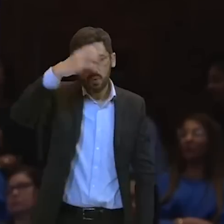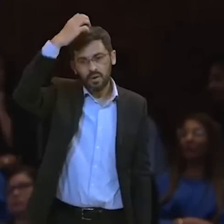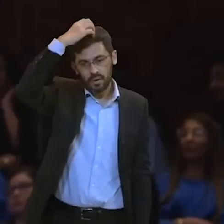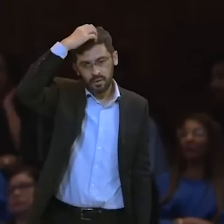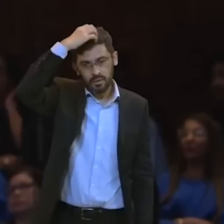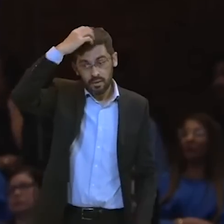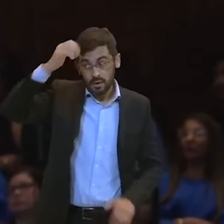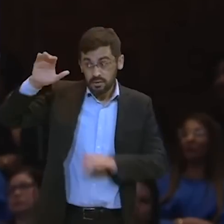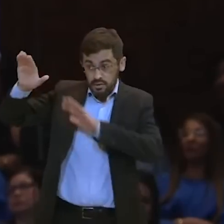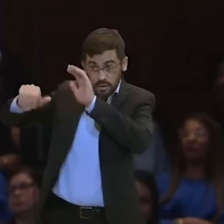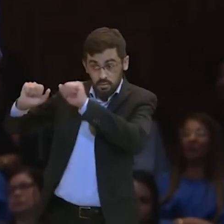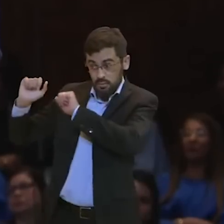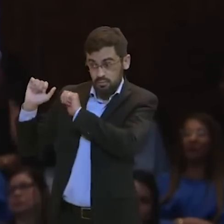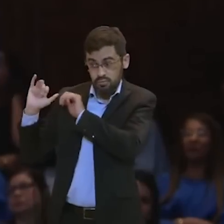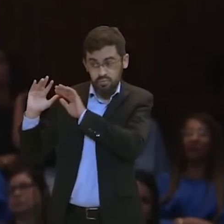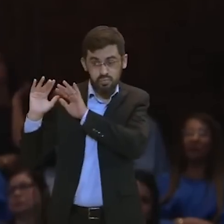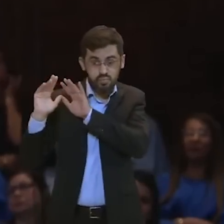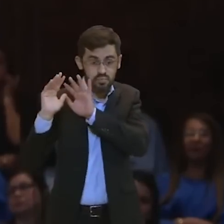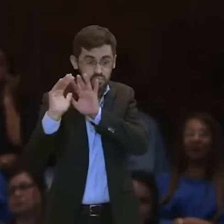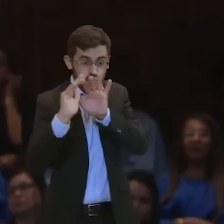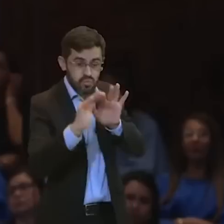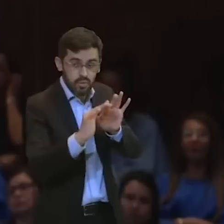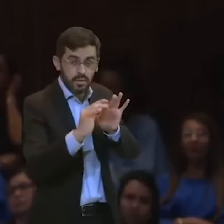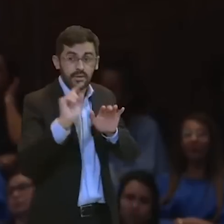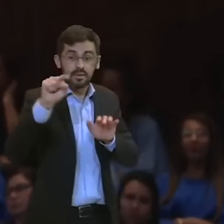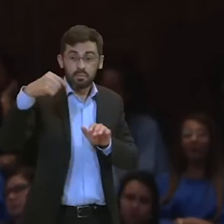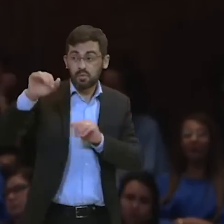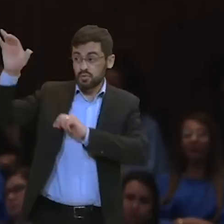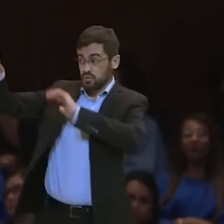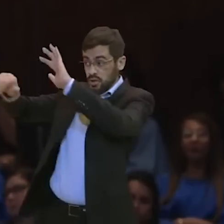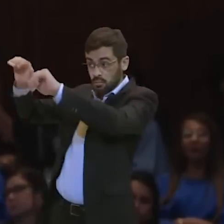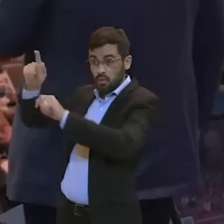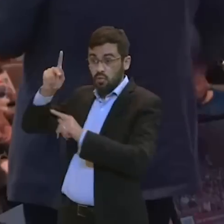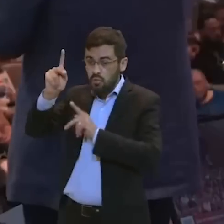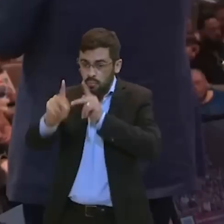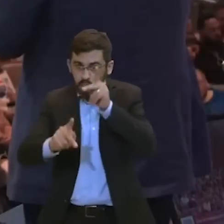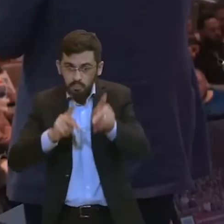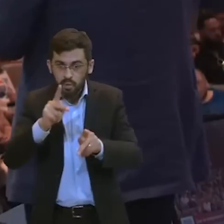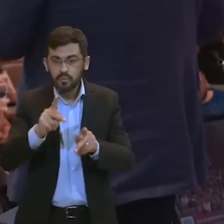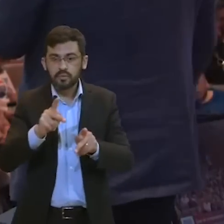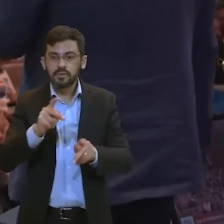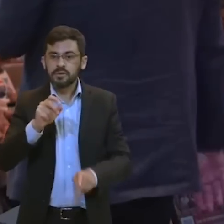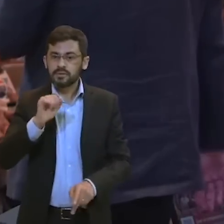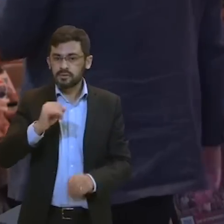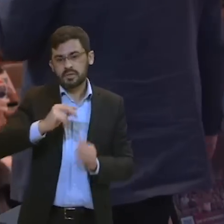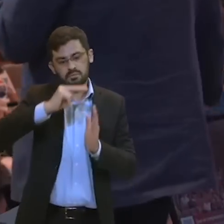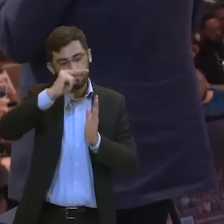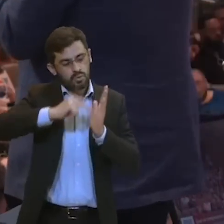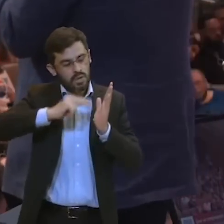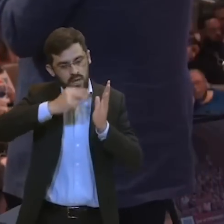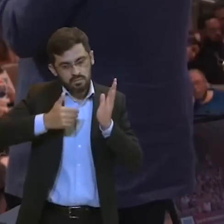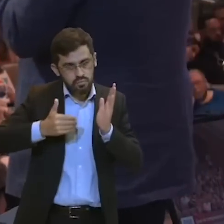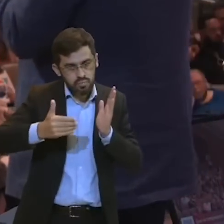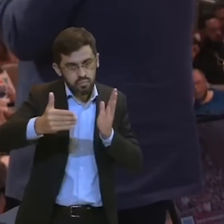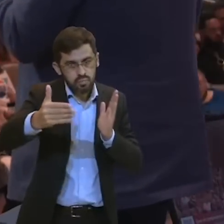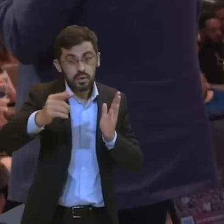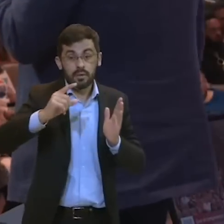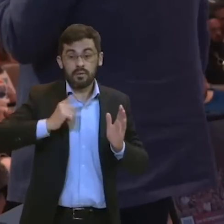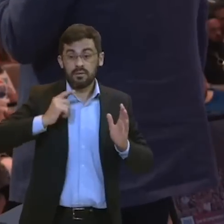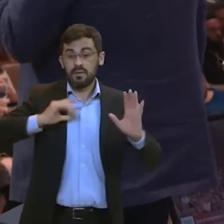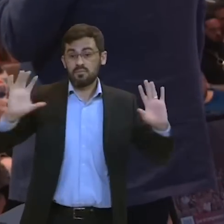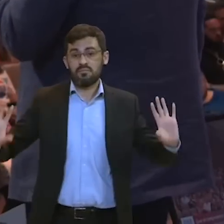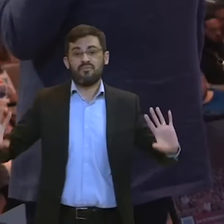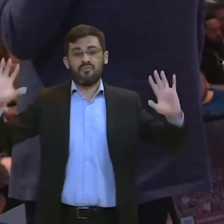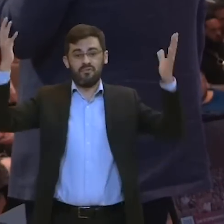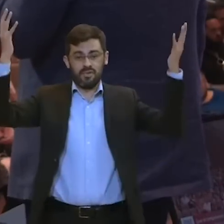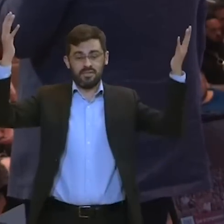corte toda. E depois chamou o povo todo. E se você continua lendo a história, uma grande festa